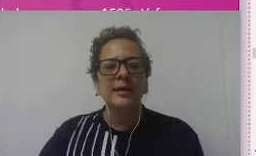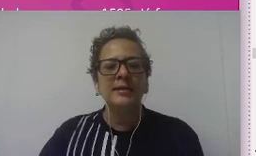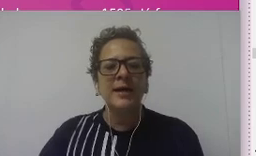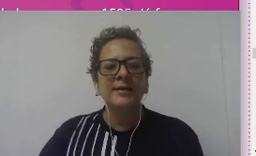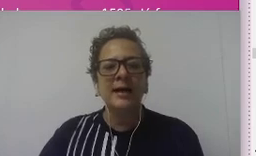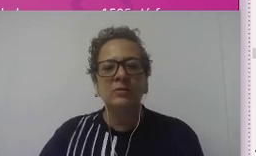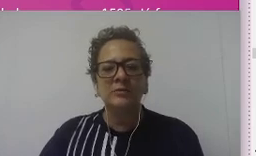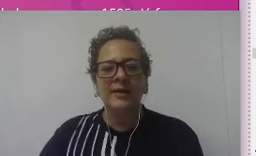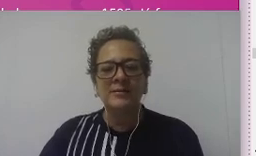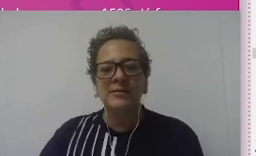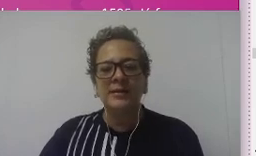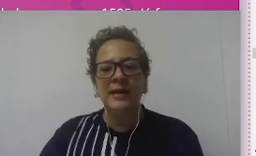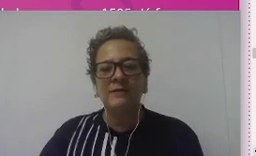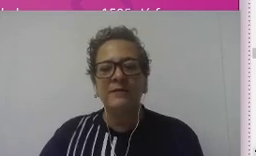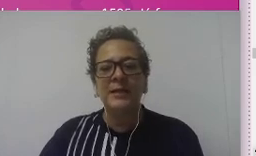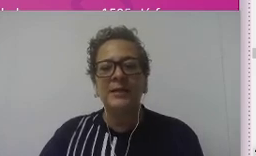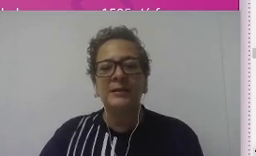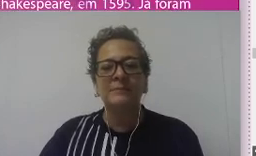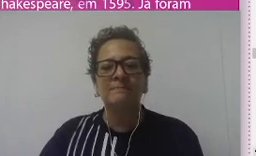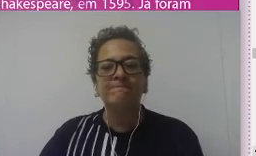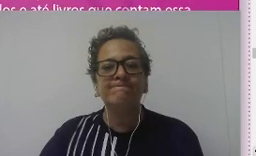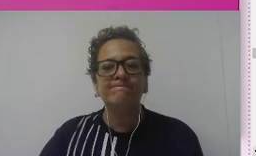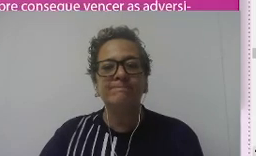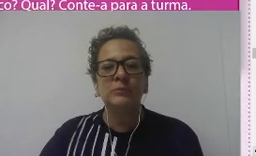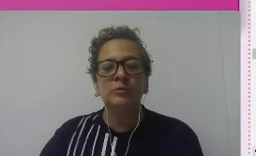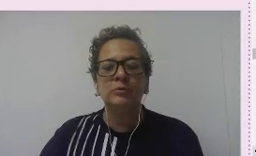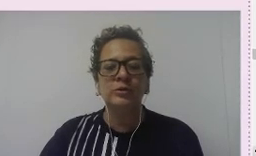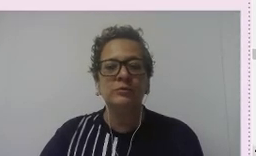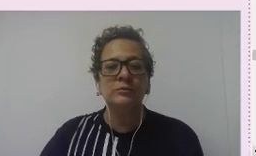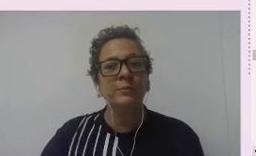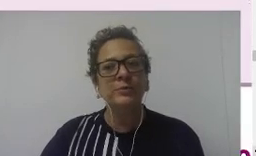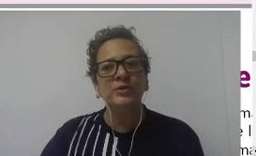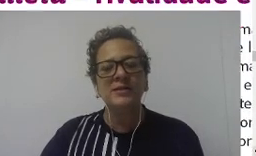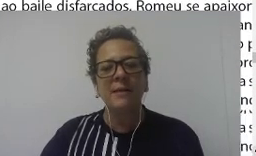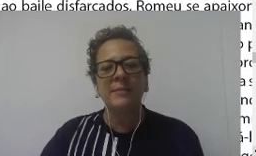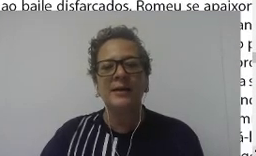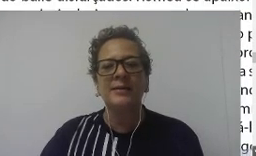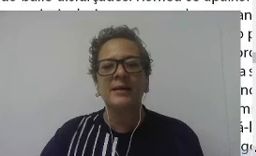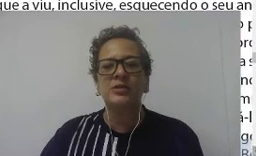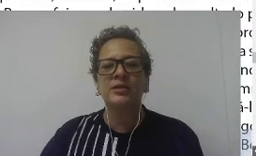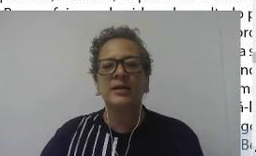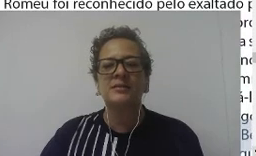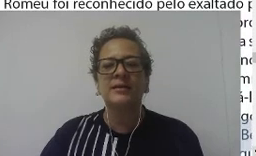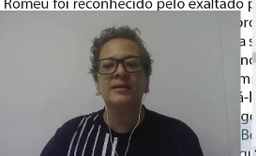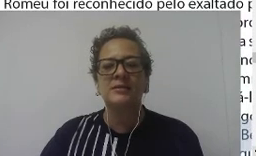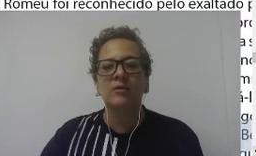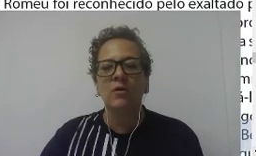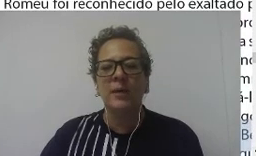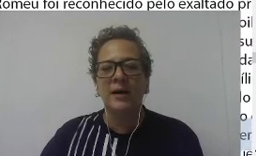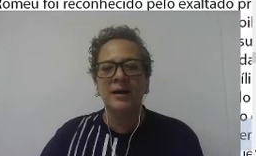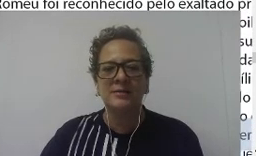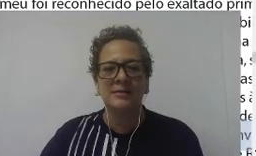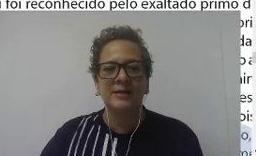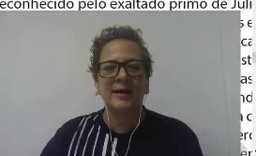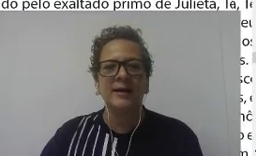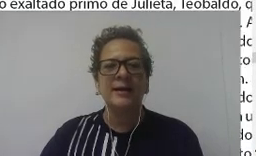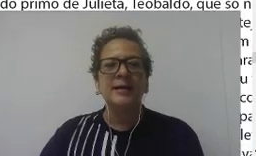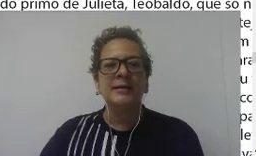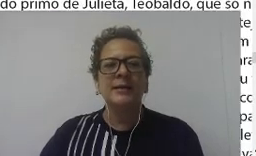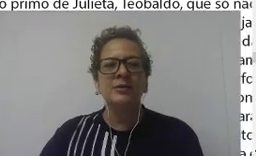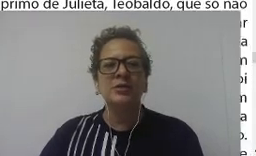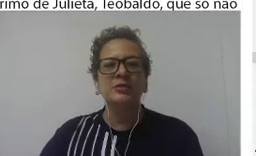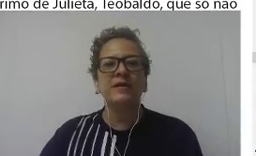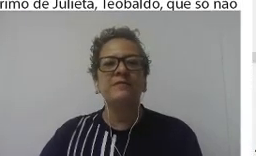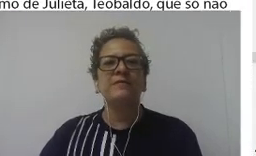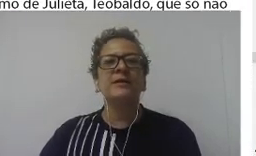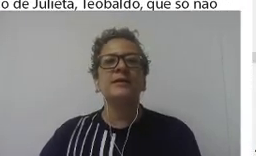promovendo. E aí acontece que a família de um não podia saber da existência desse romance, né?